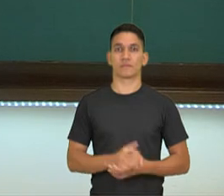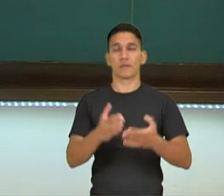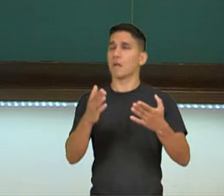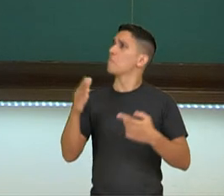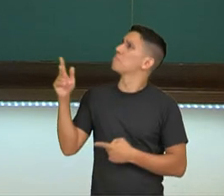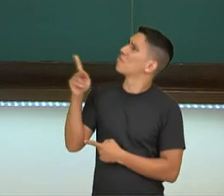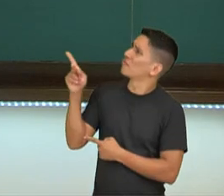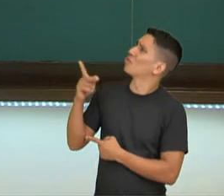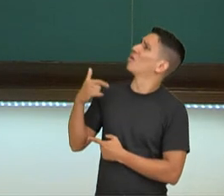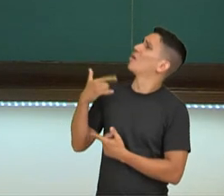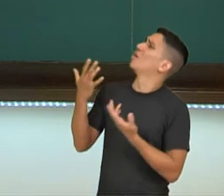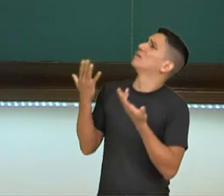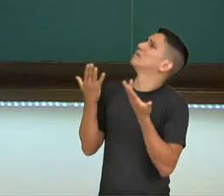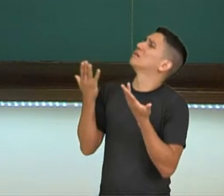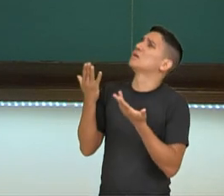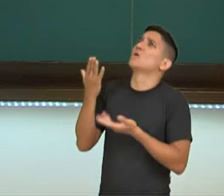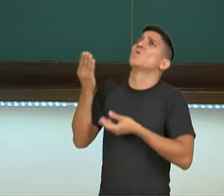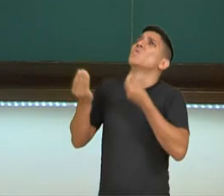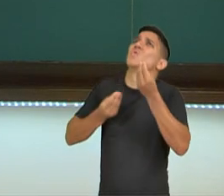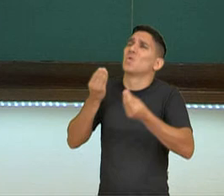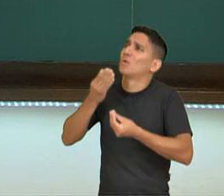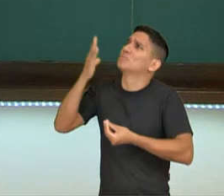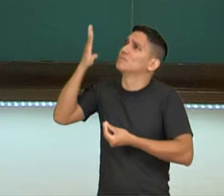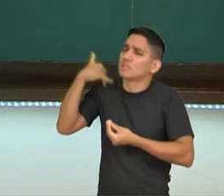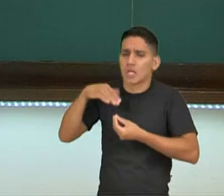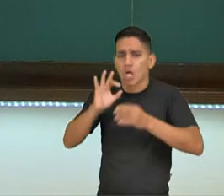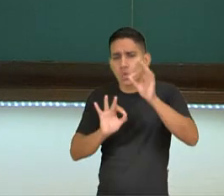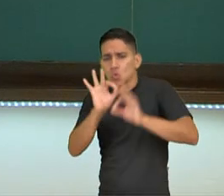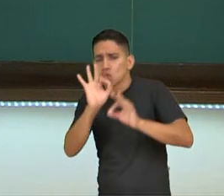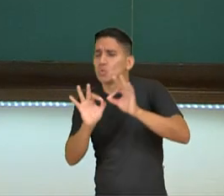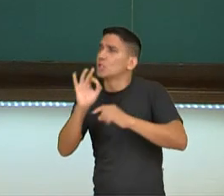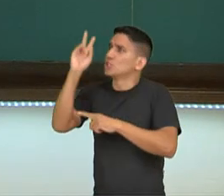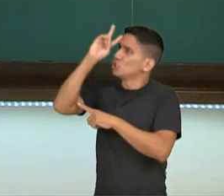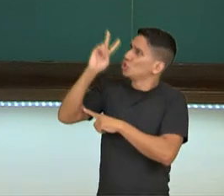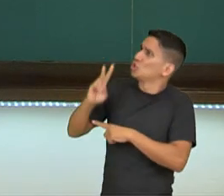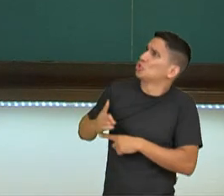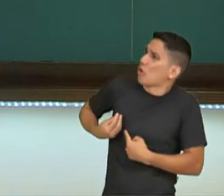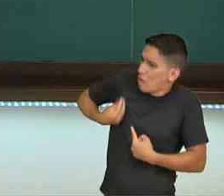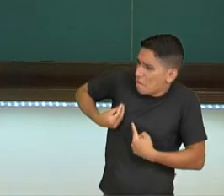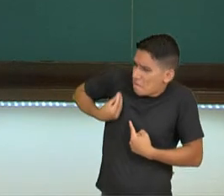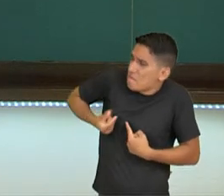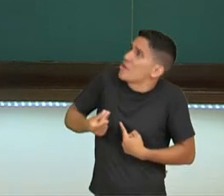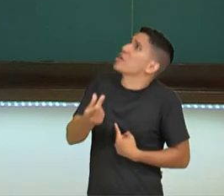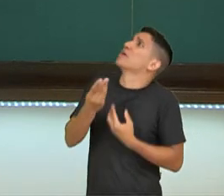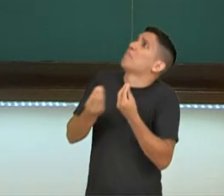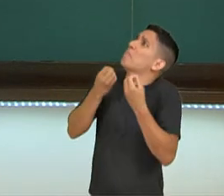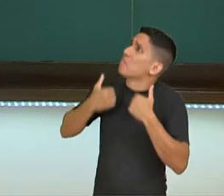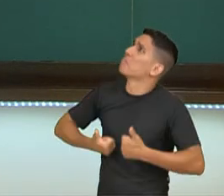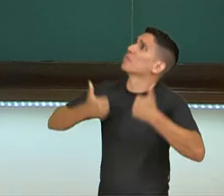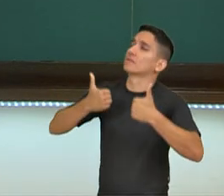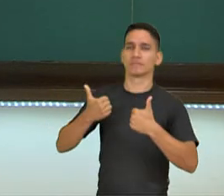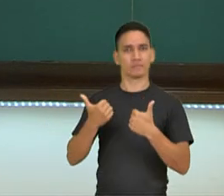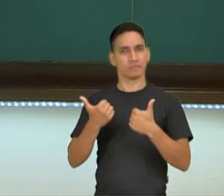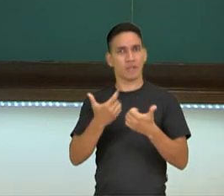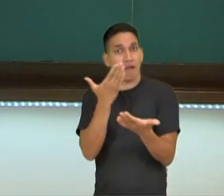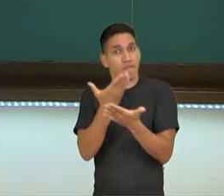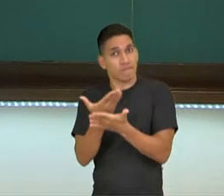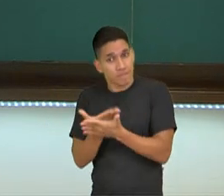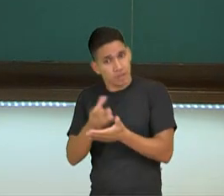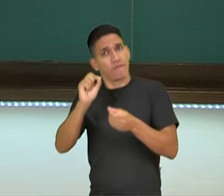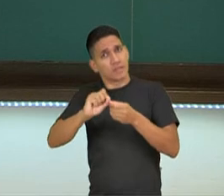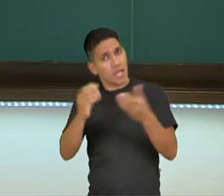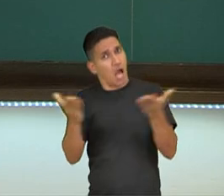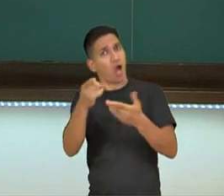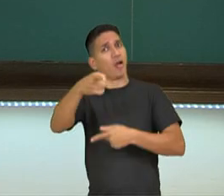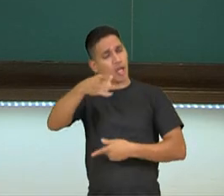Professor, eu quero saber como eu vou construir uma história de sucesso para a minha vida. Fazendo o que você está